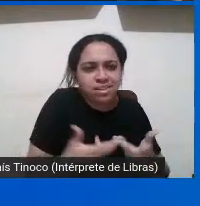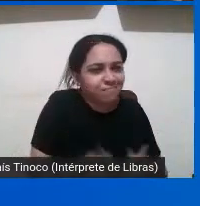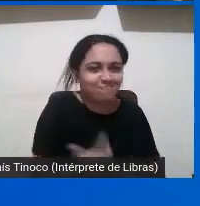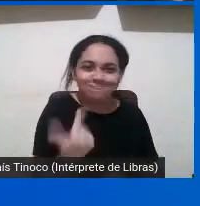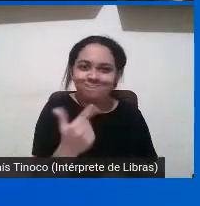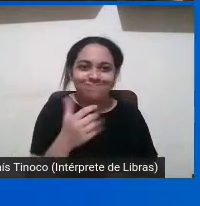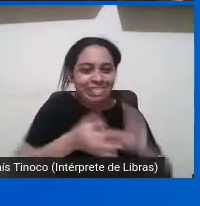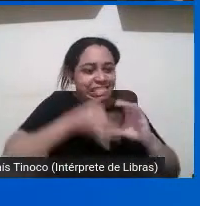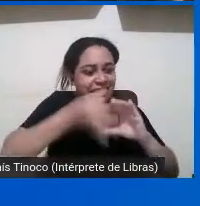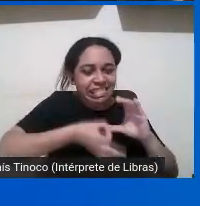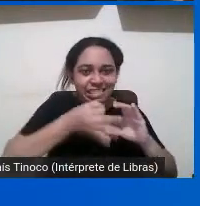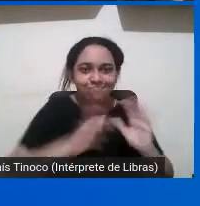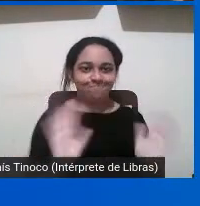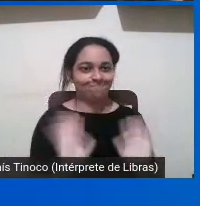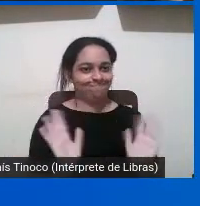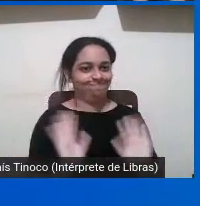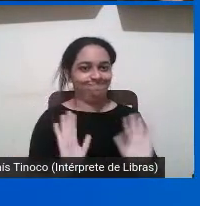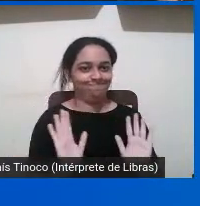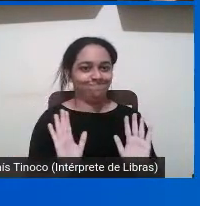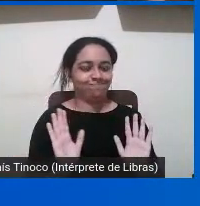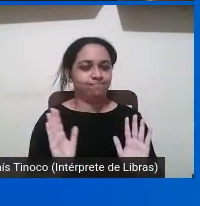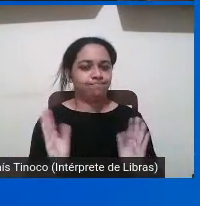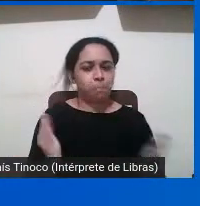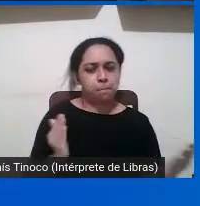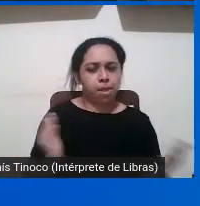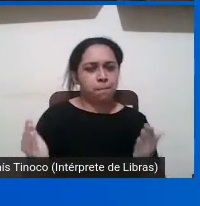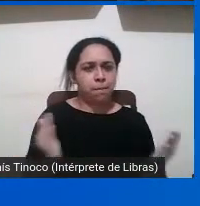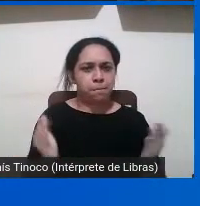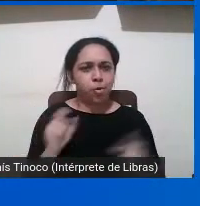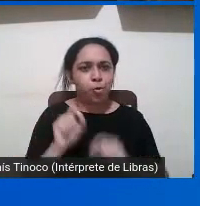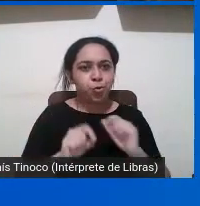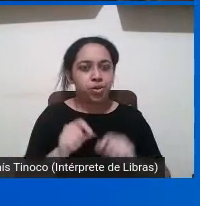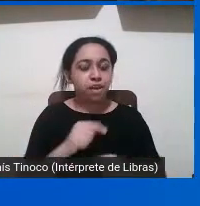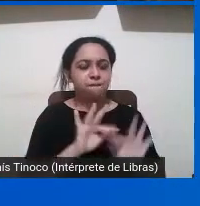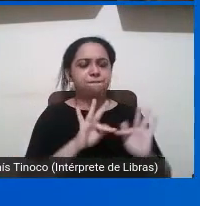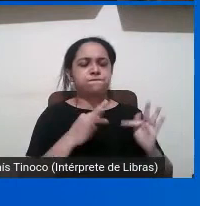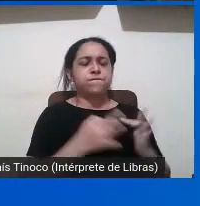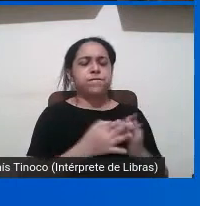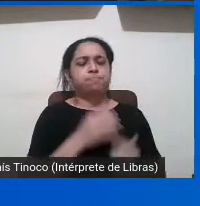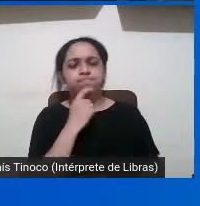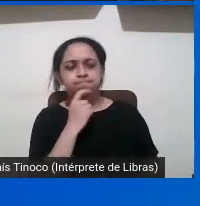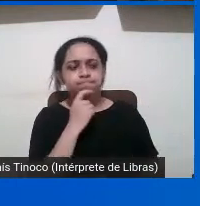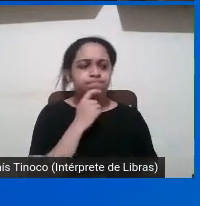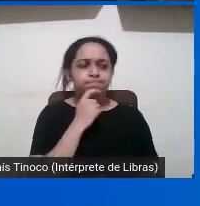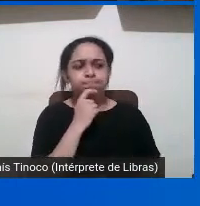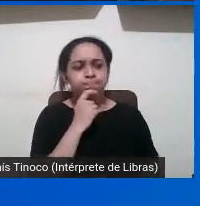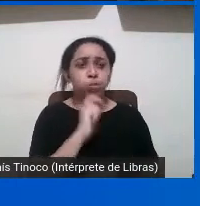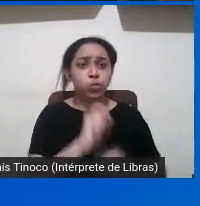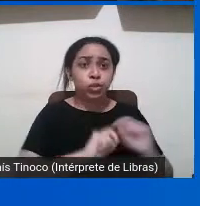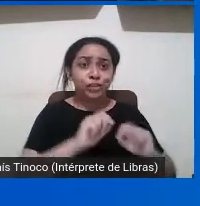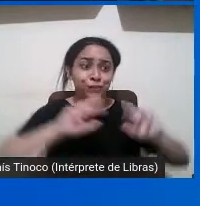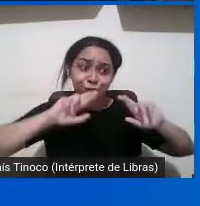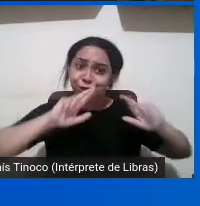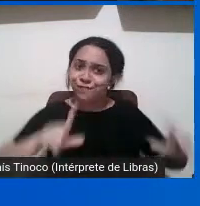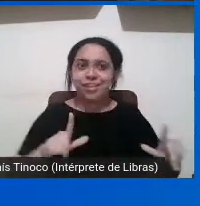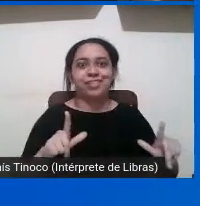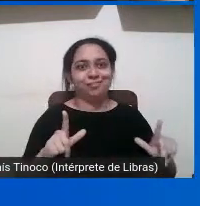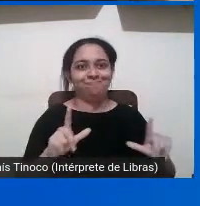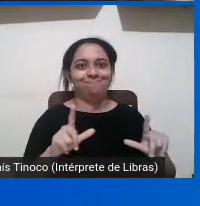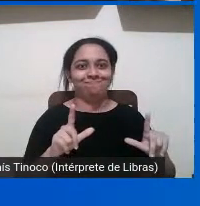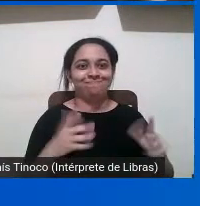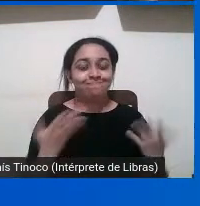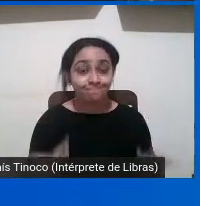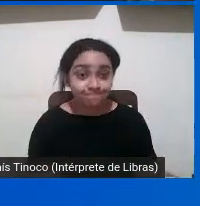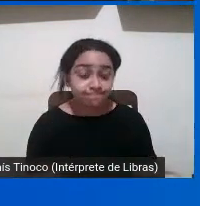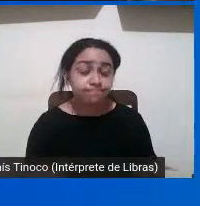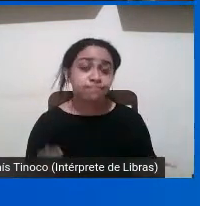daquilo Então você percebe que a expectativa criada pela família criada pelo entorno é muito diferente né Então a